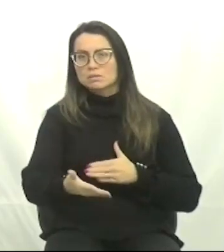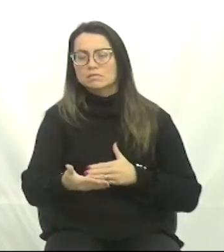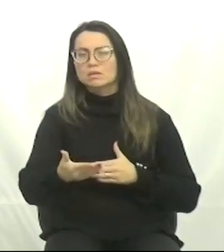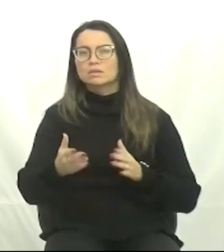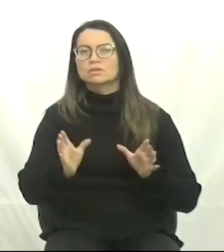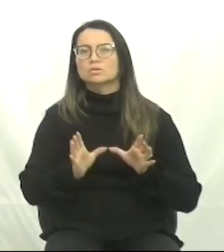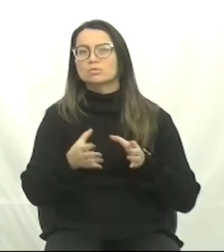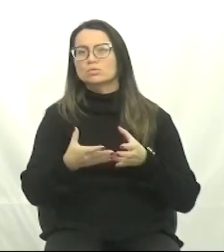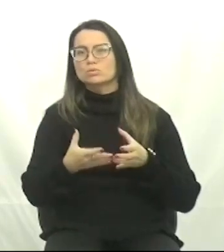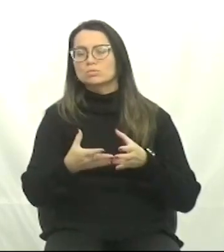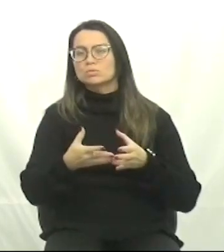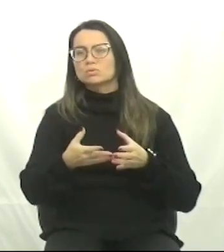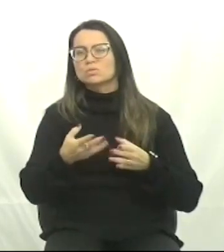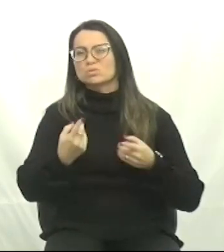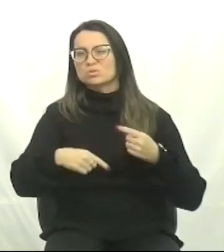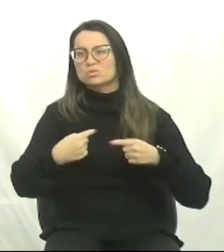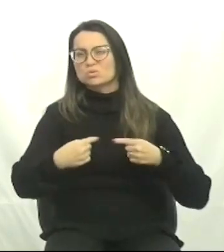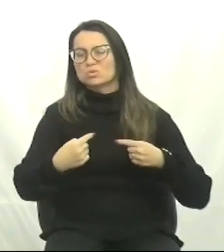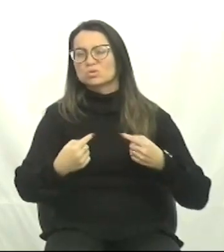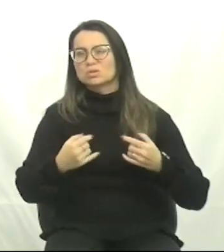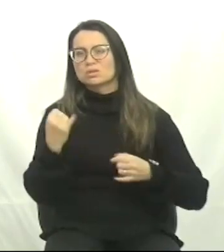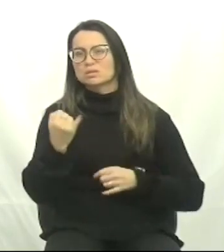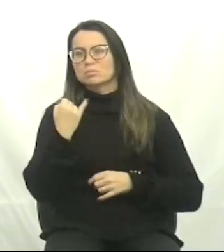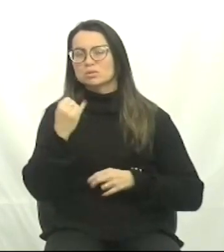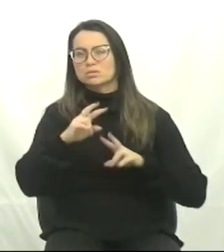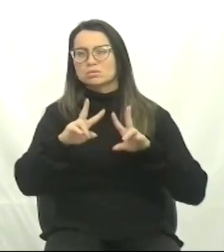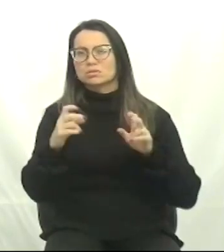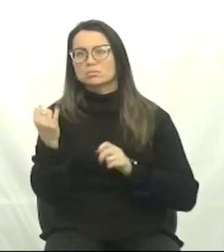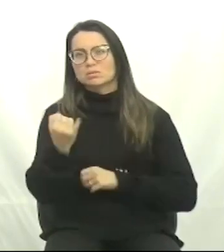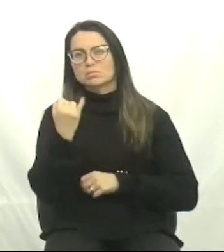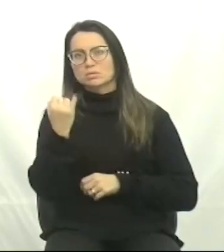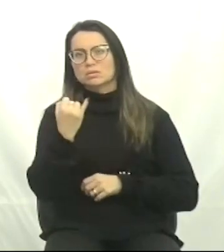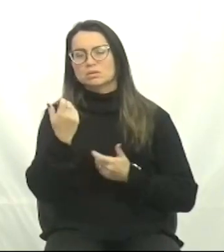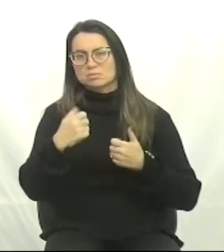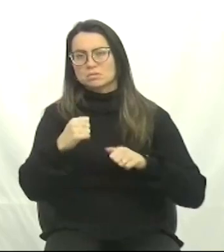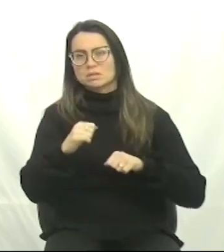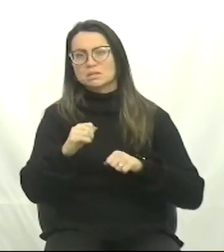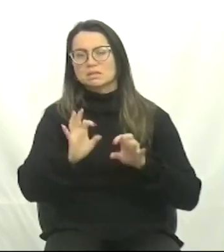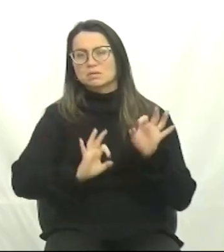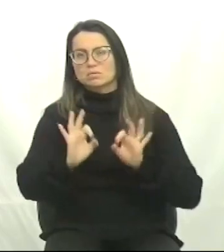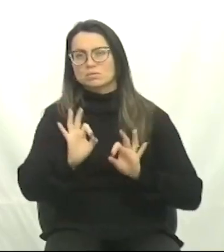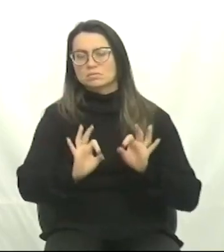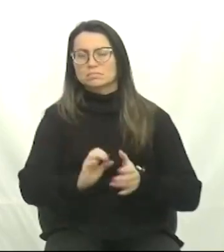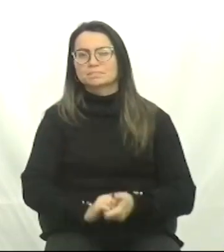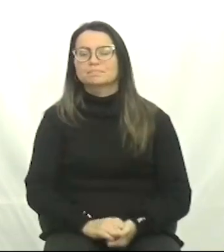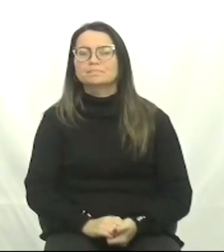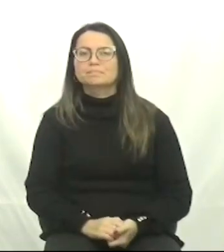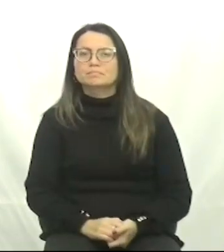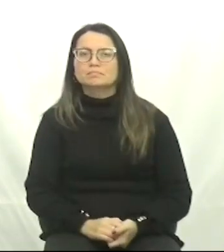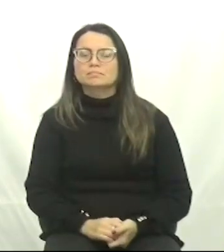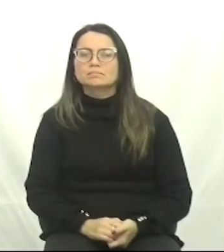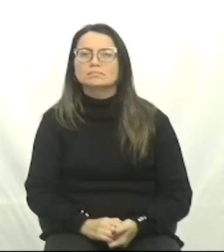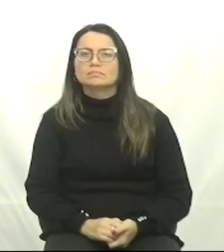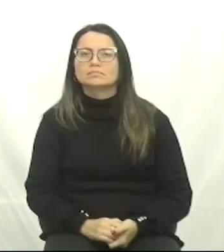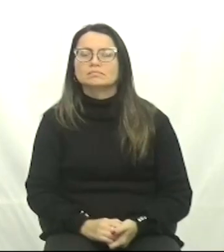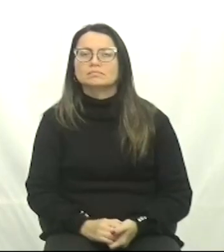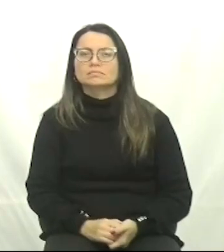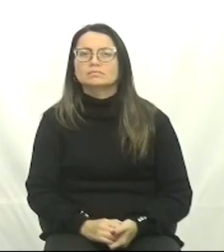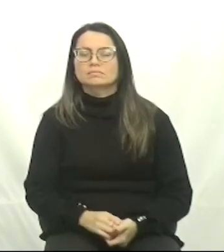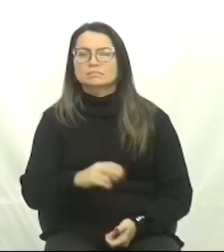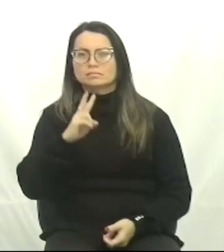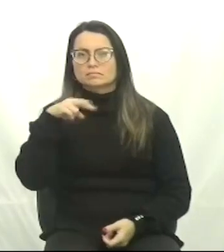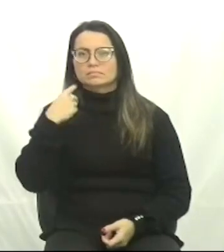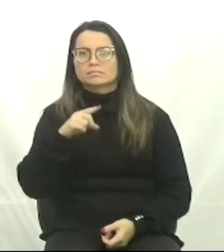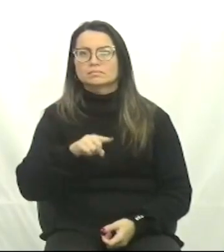conjunto de discussões importantes para esse tema, que é relevante e precisa estar na ordem do dia. Muito obrigada. Com a palavra o vereador